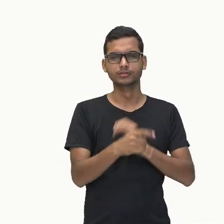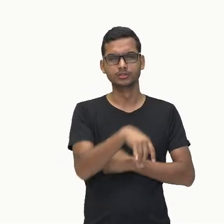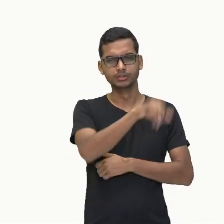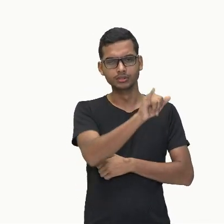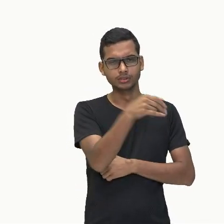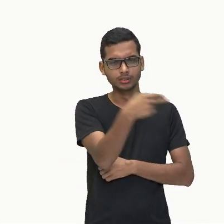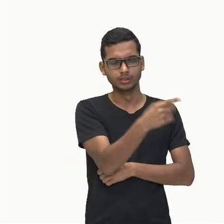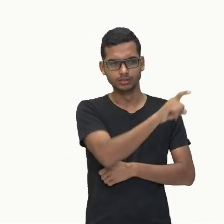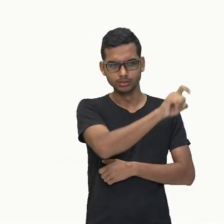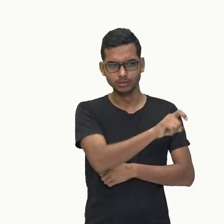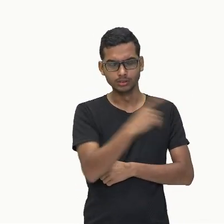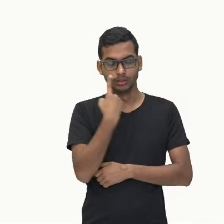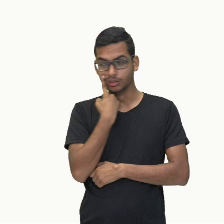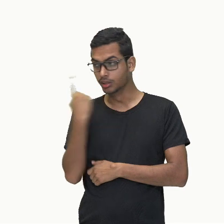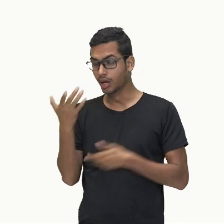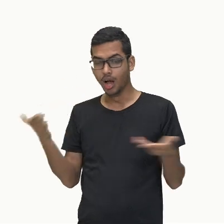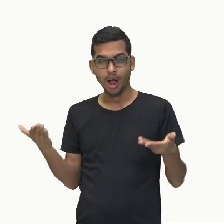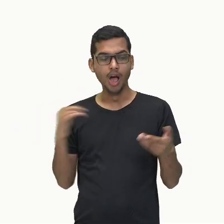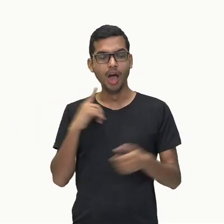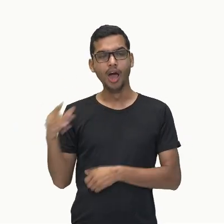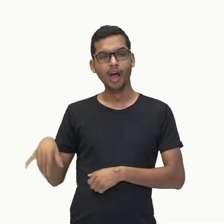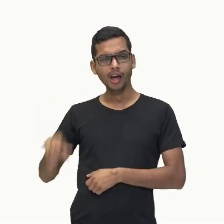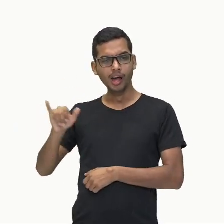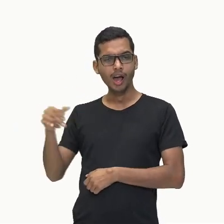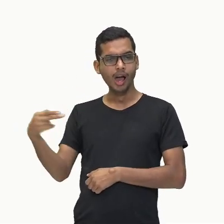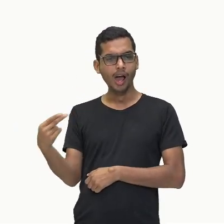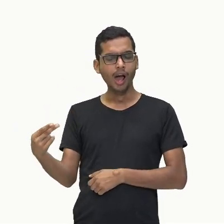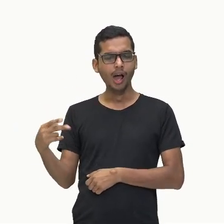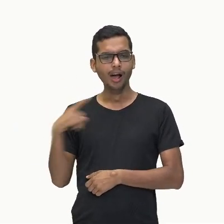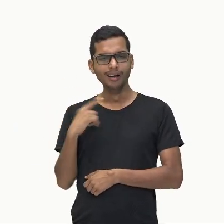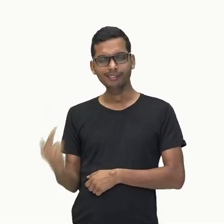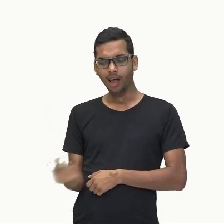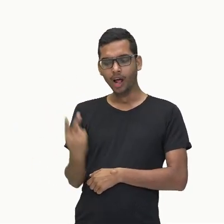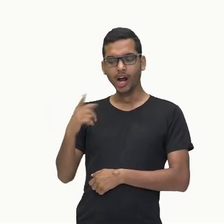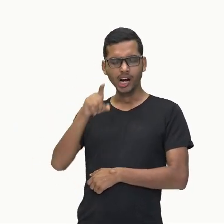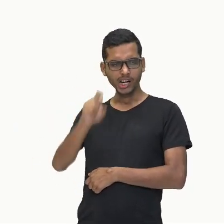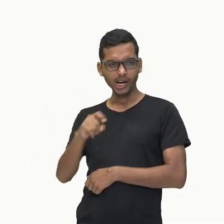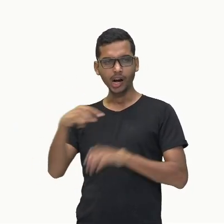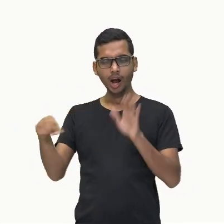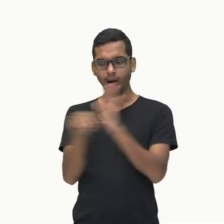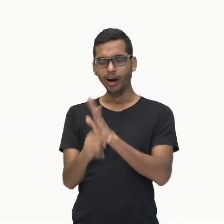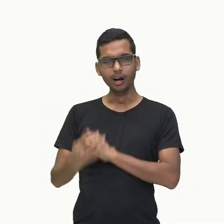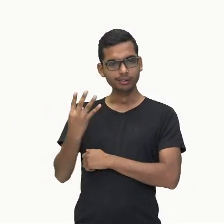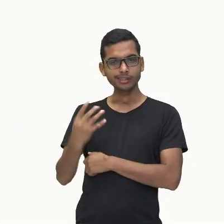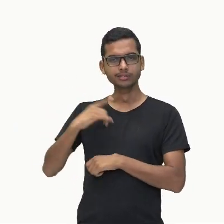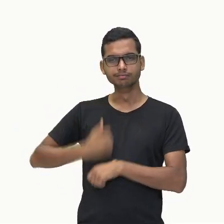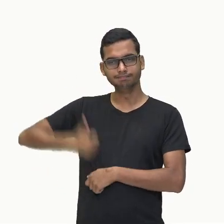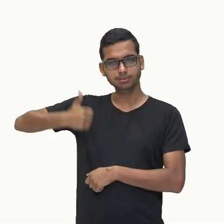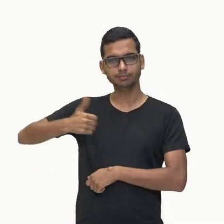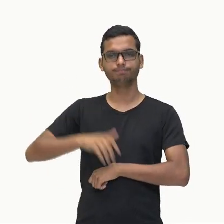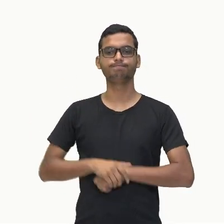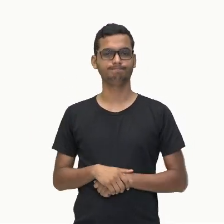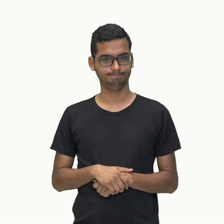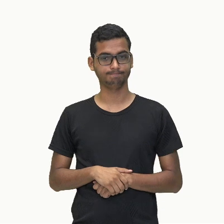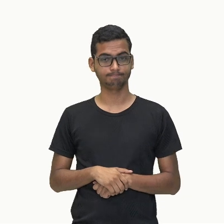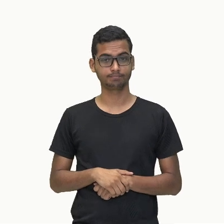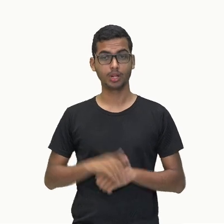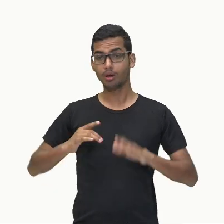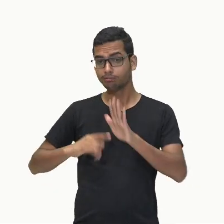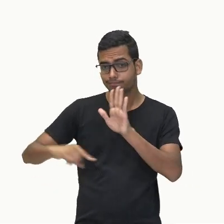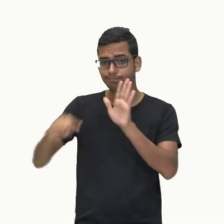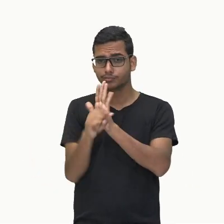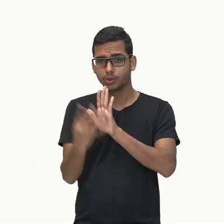Vamos colocar o valor de x. Qual é o primeiro valor? Menos 4. O menos 4 tem